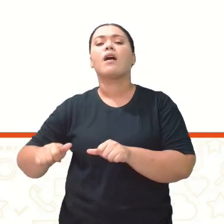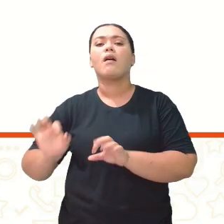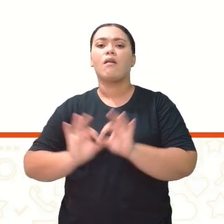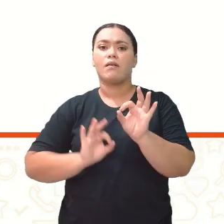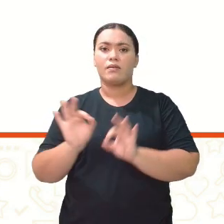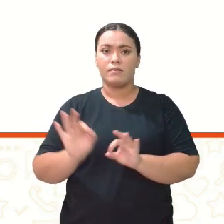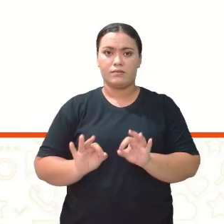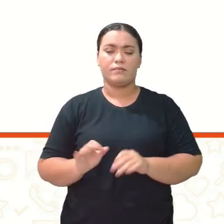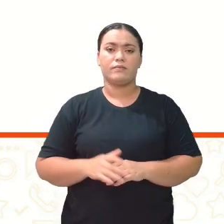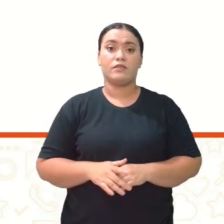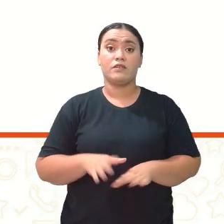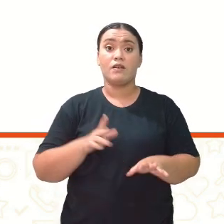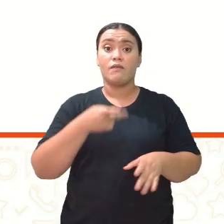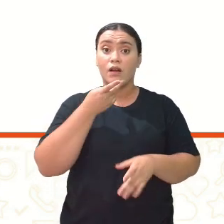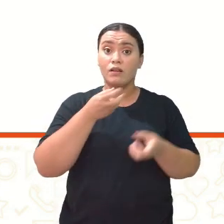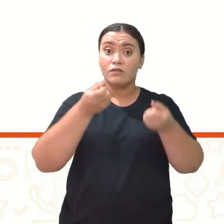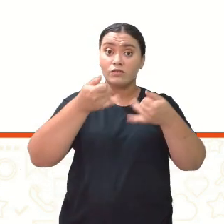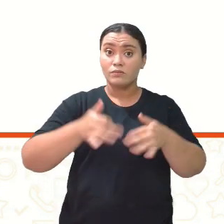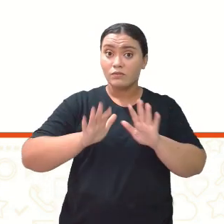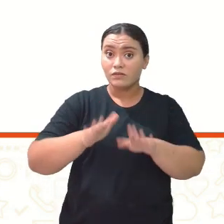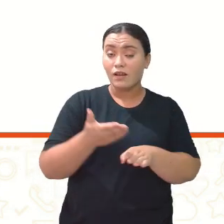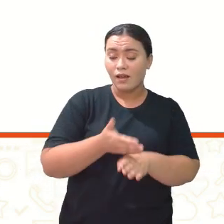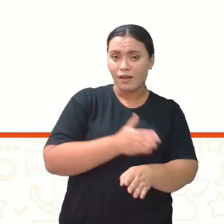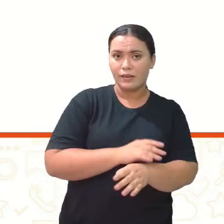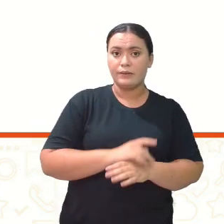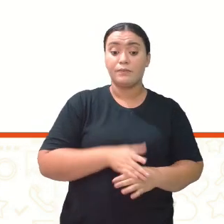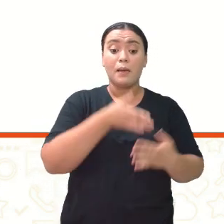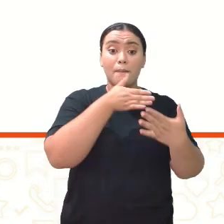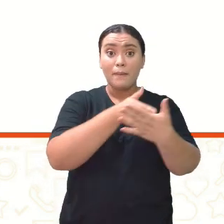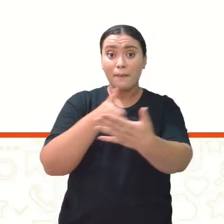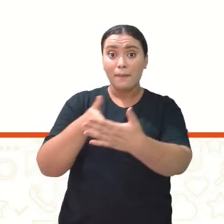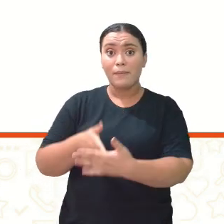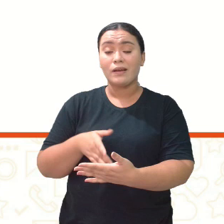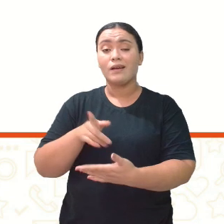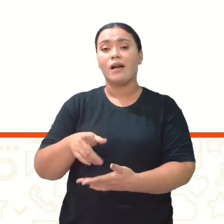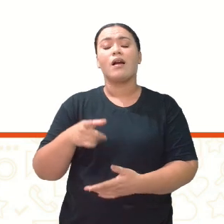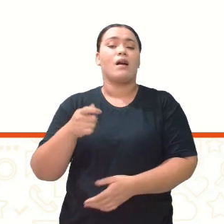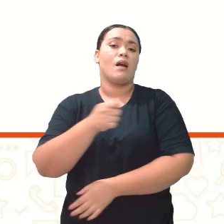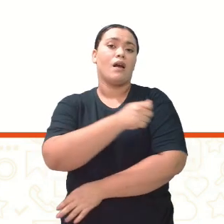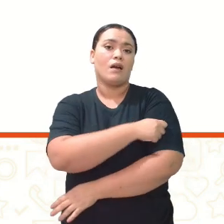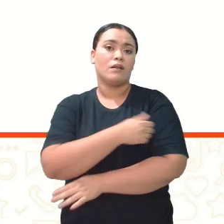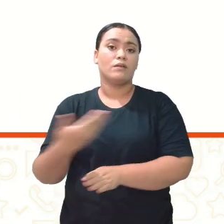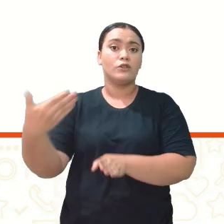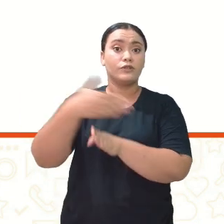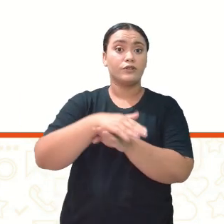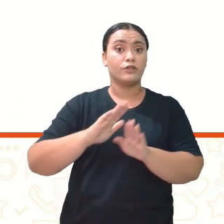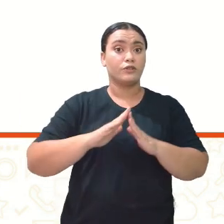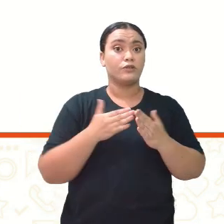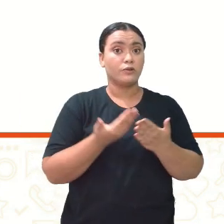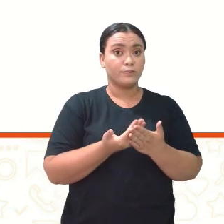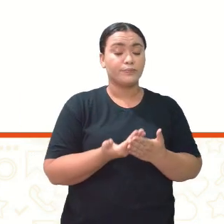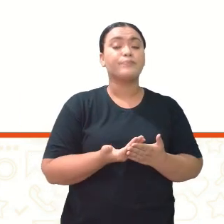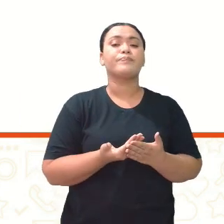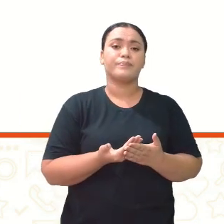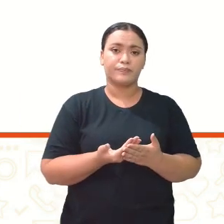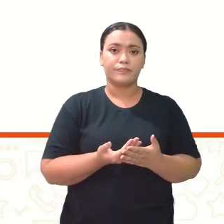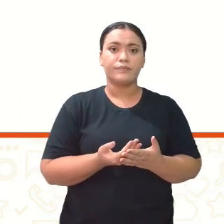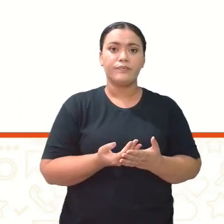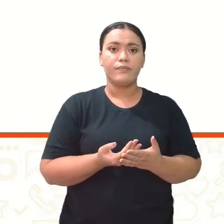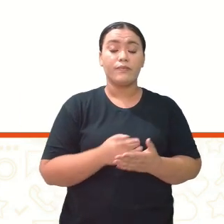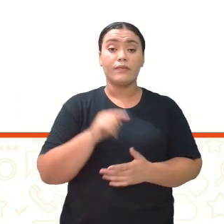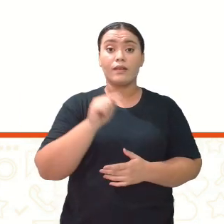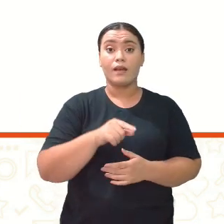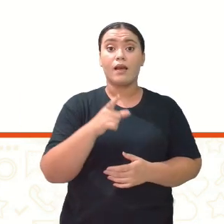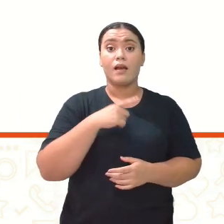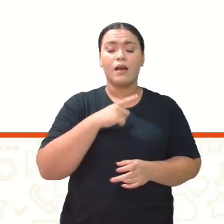colocado, as barreiras que impedem com que os estudantes cheguem à escola, elas